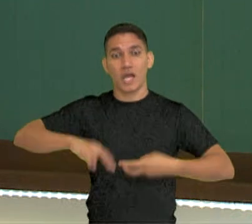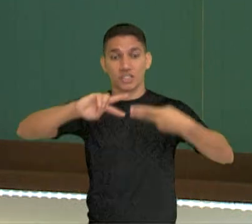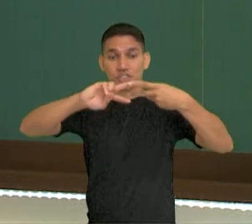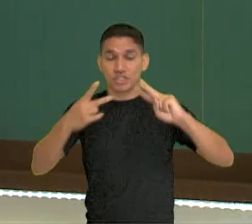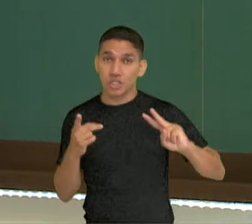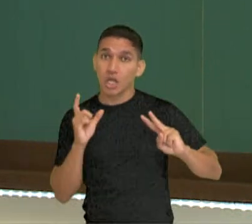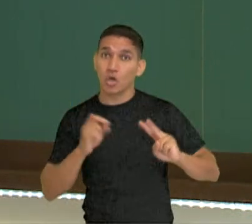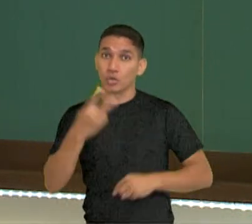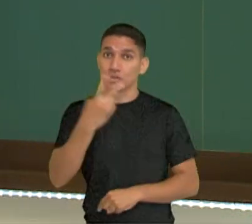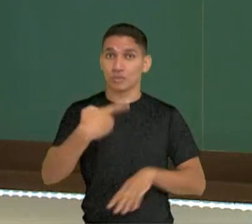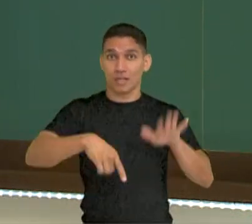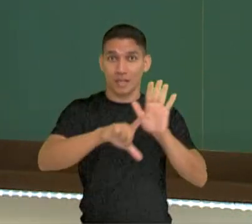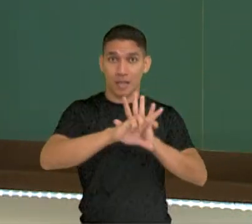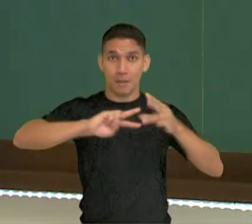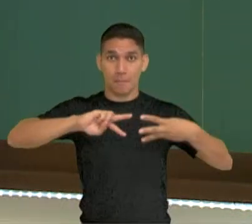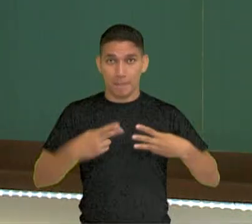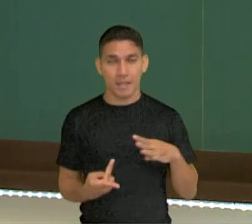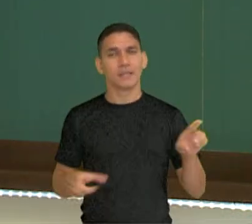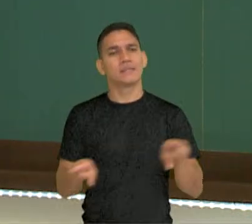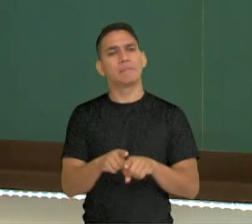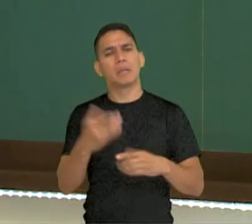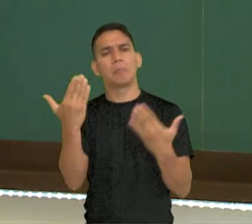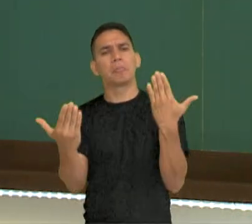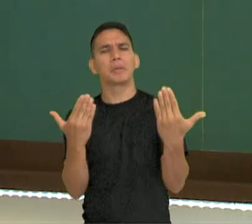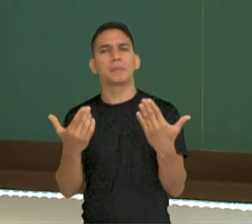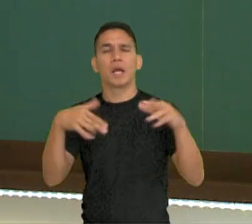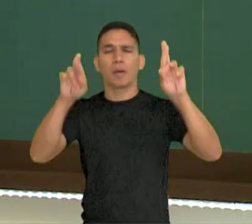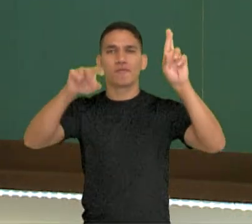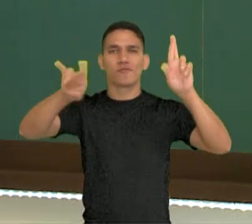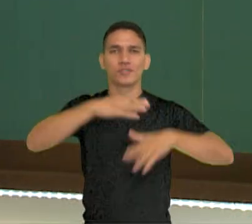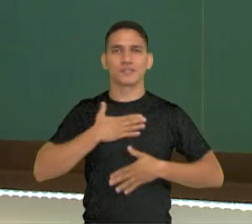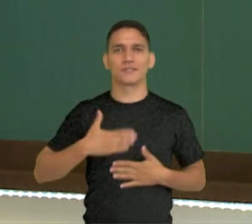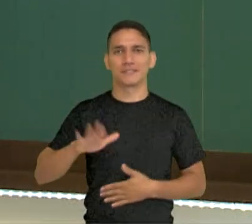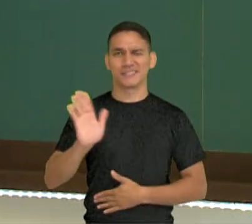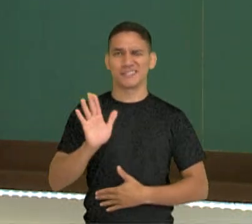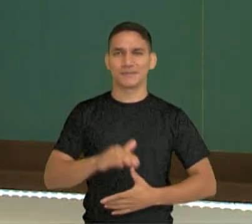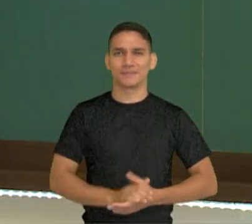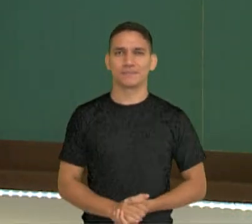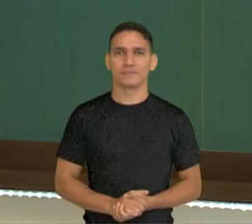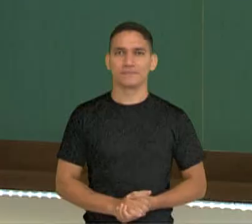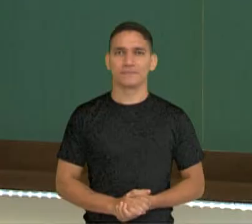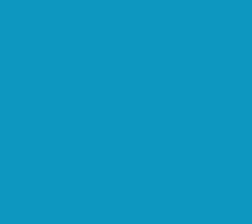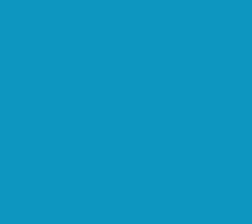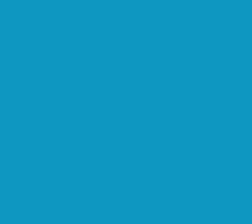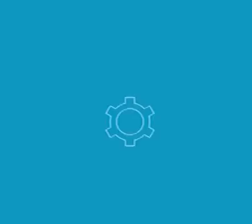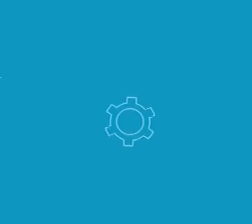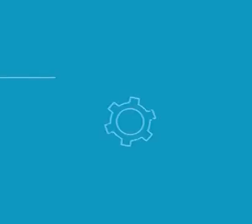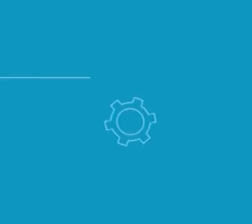genética, segunda lei de Mendel e probabilidade. Espero que vocês tenham gostado e até breve!